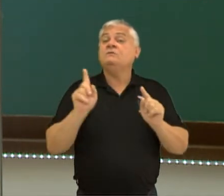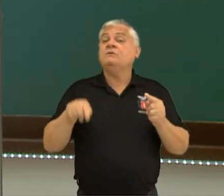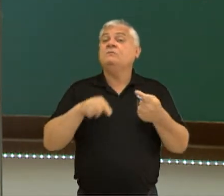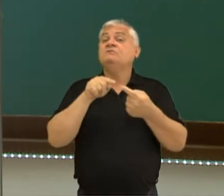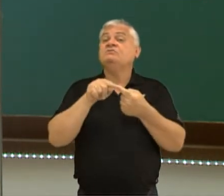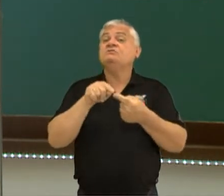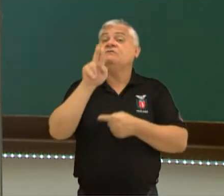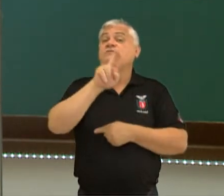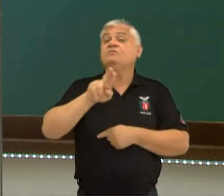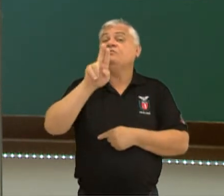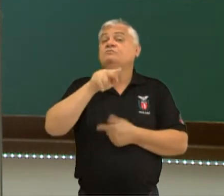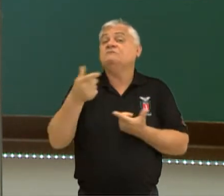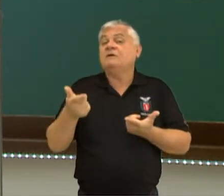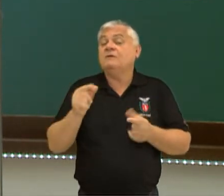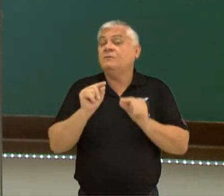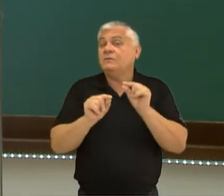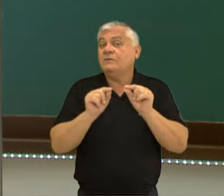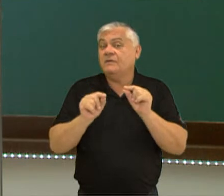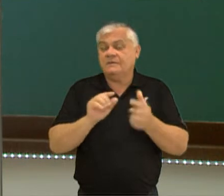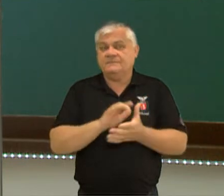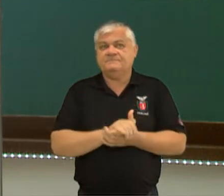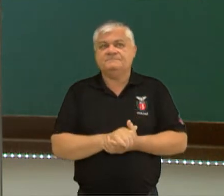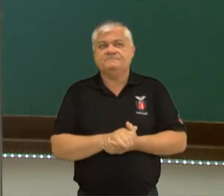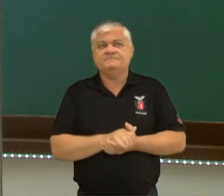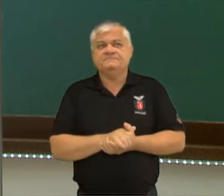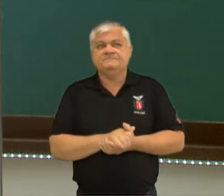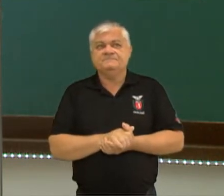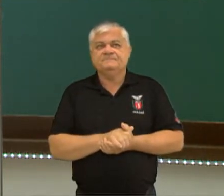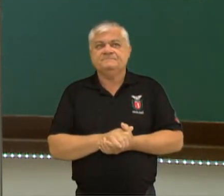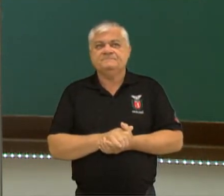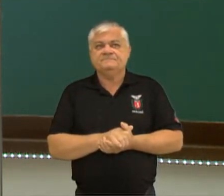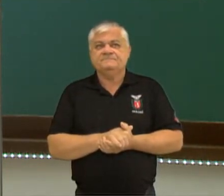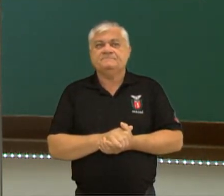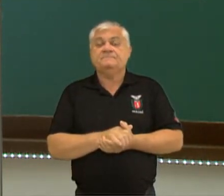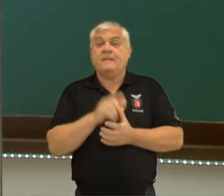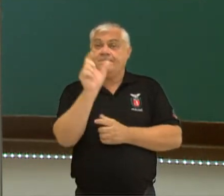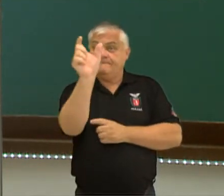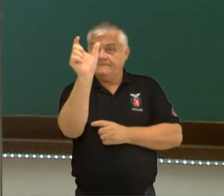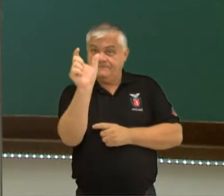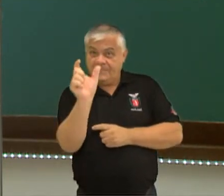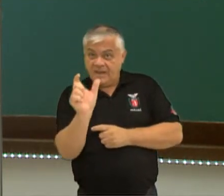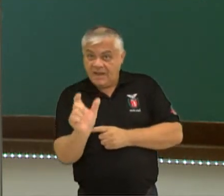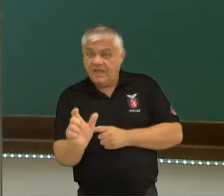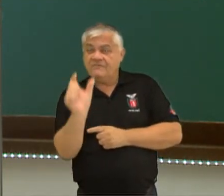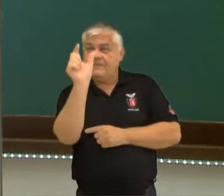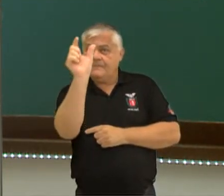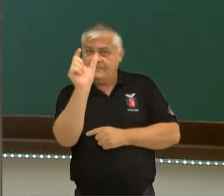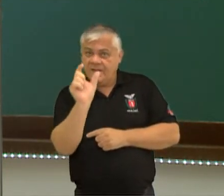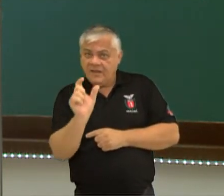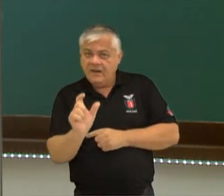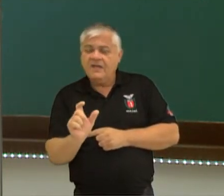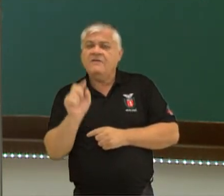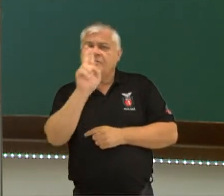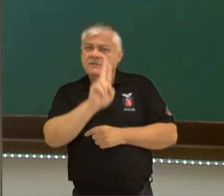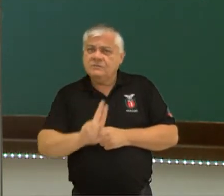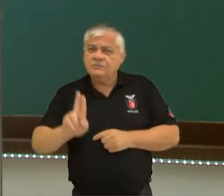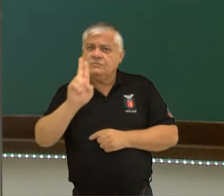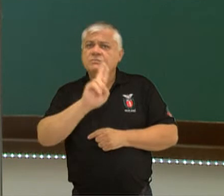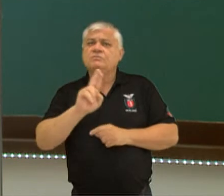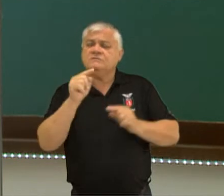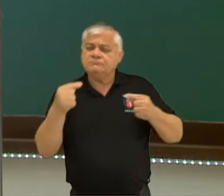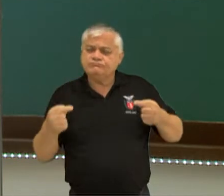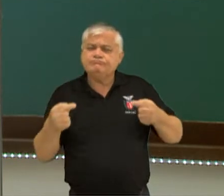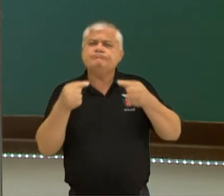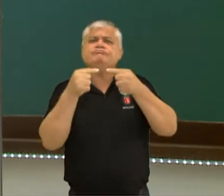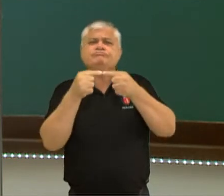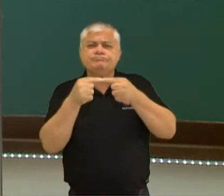objetivo de utilizar figuras de linguagem em um poema? As figuras são recursos que o poeta utiliza